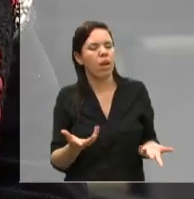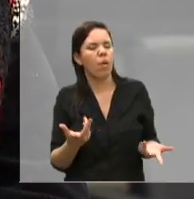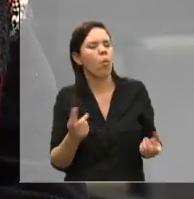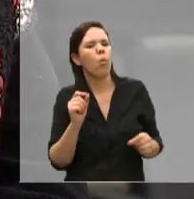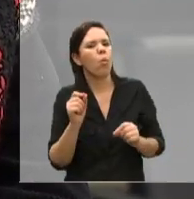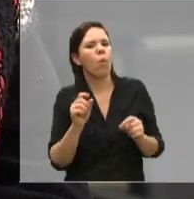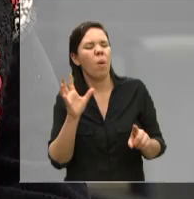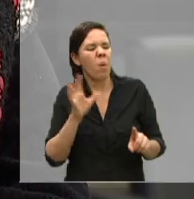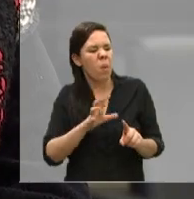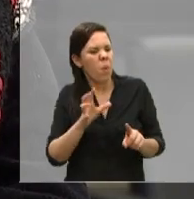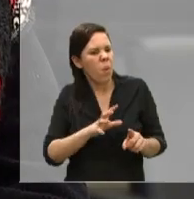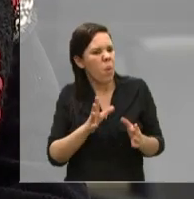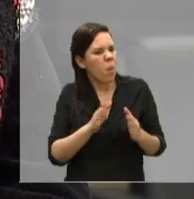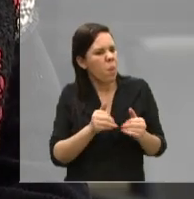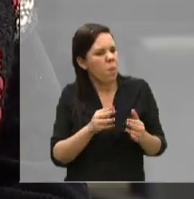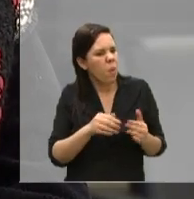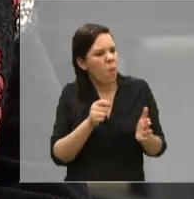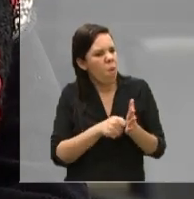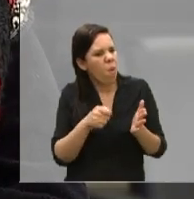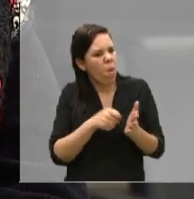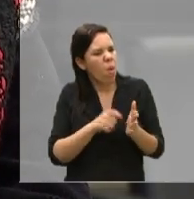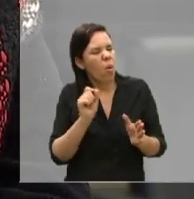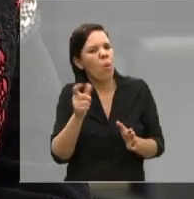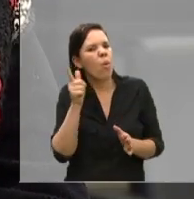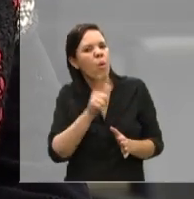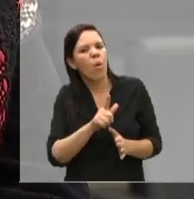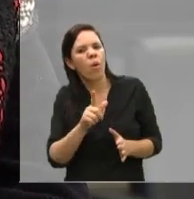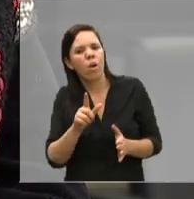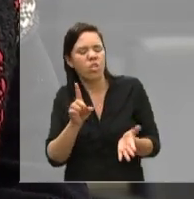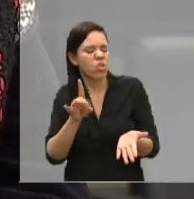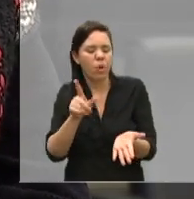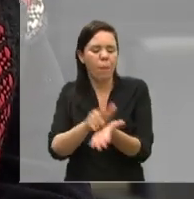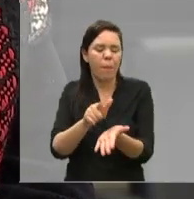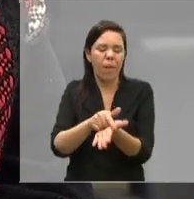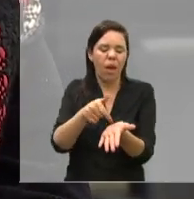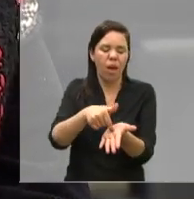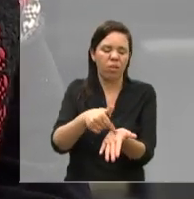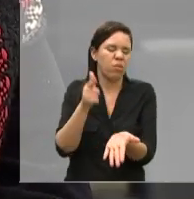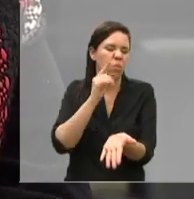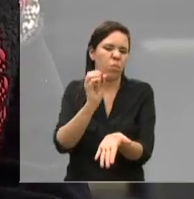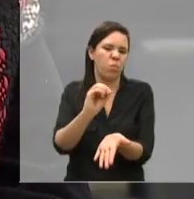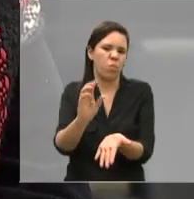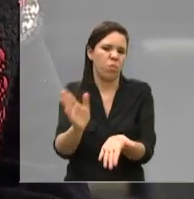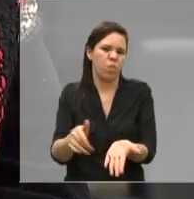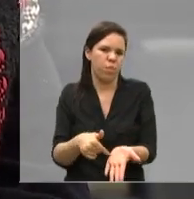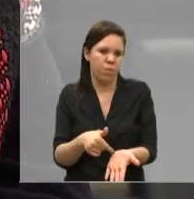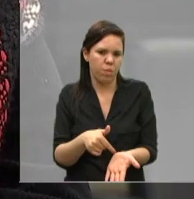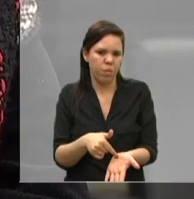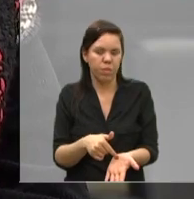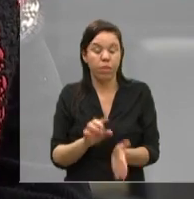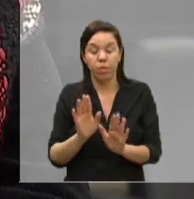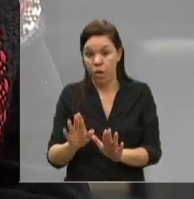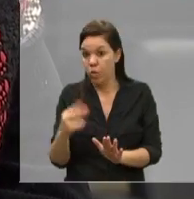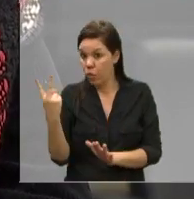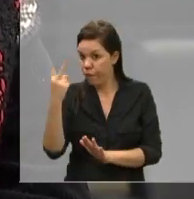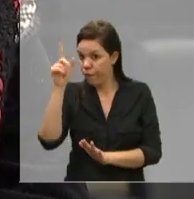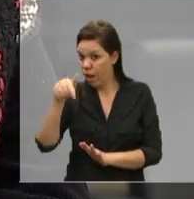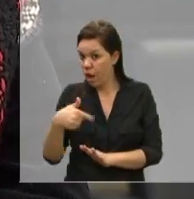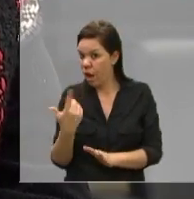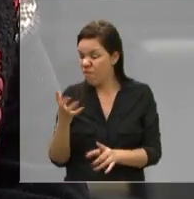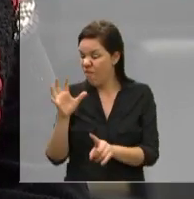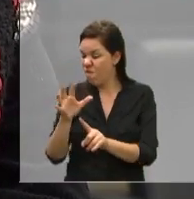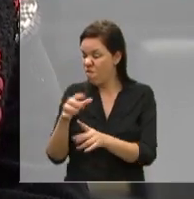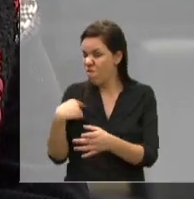Mas o que vale, o que conquista, não é o papel. O papel não conquista nada. O que vale é a